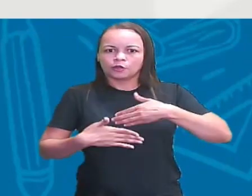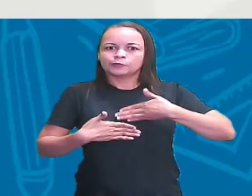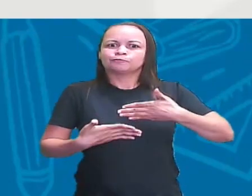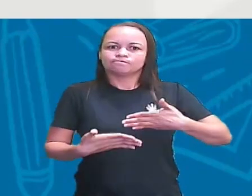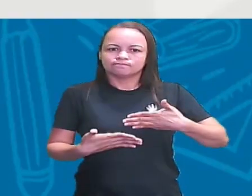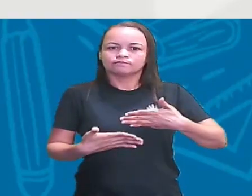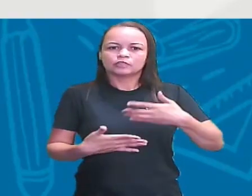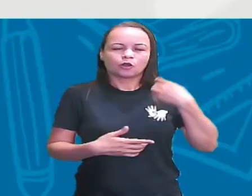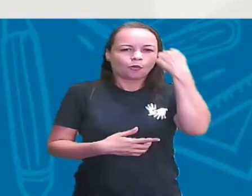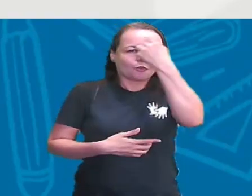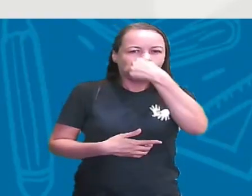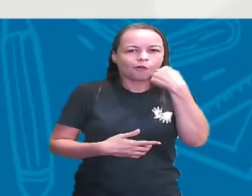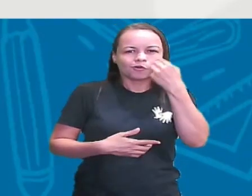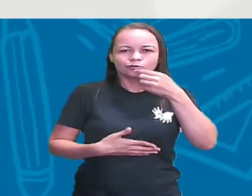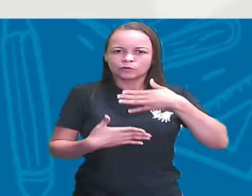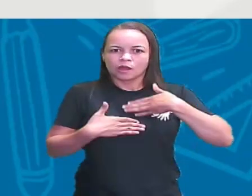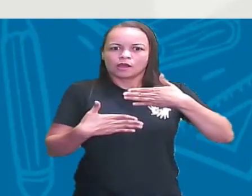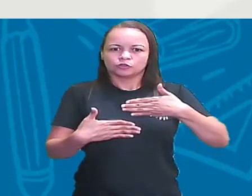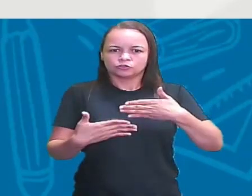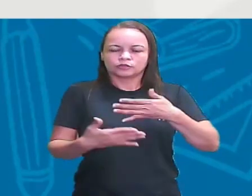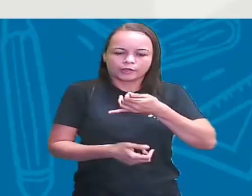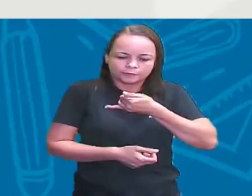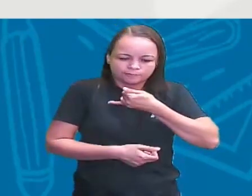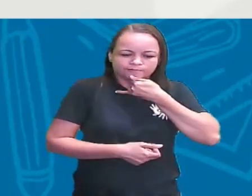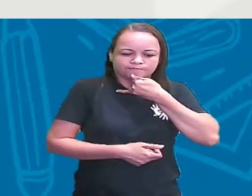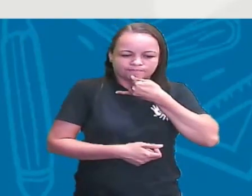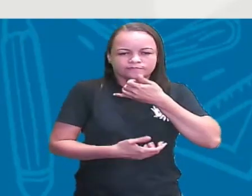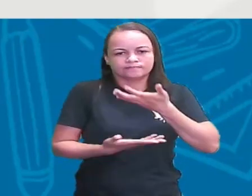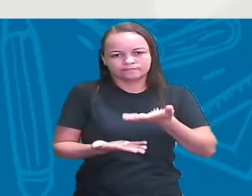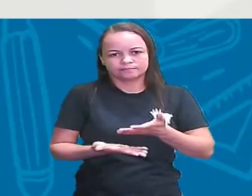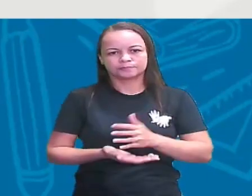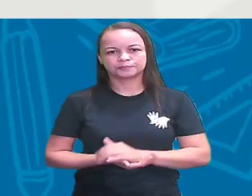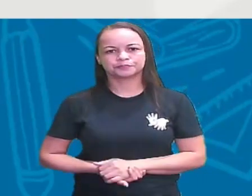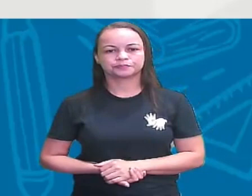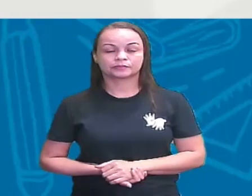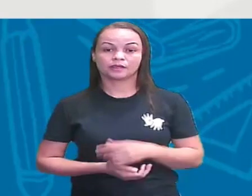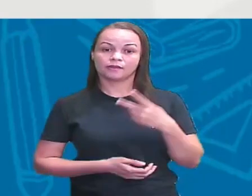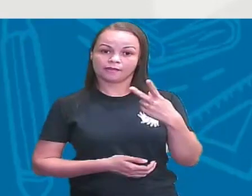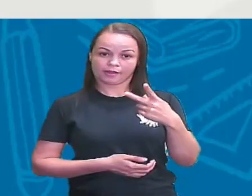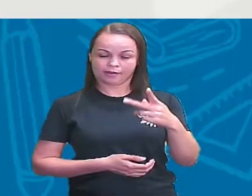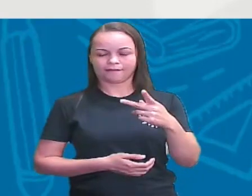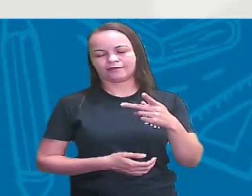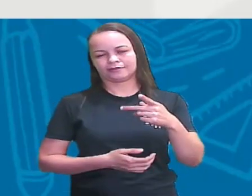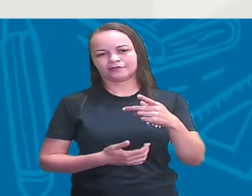assustado, um misto de tristeza, né, e susto, né? Então